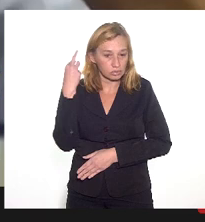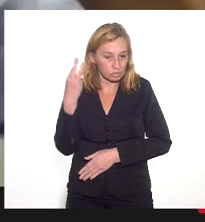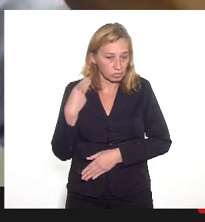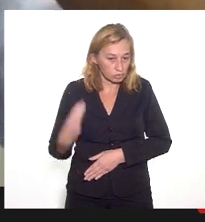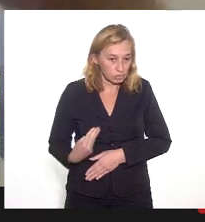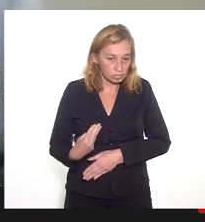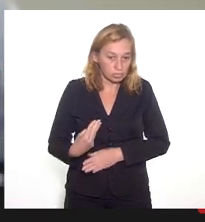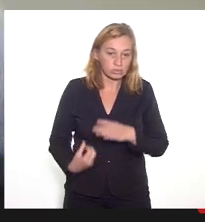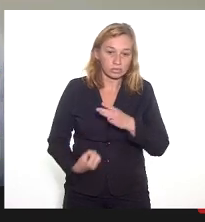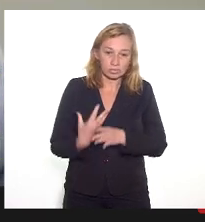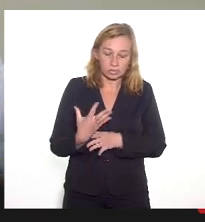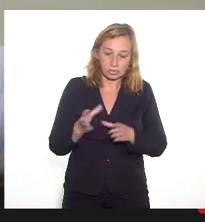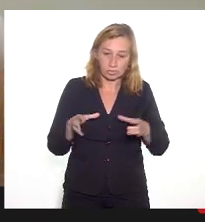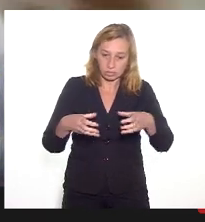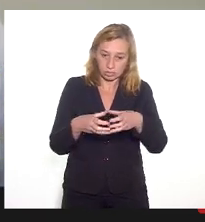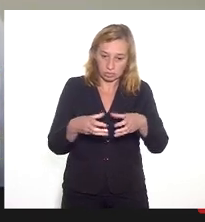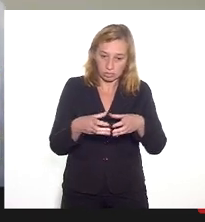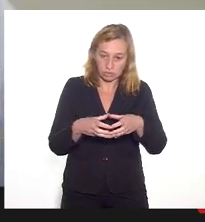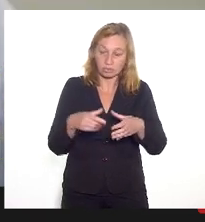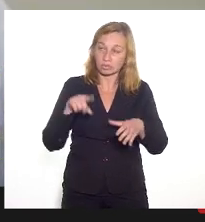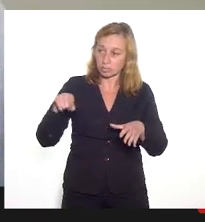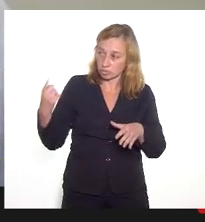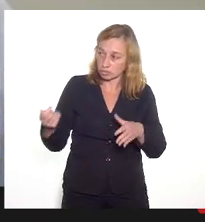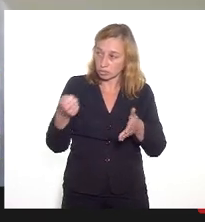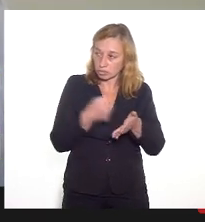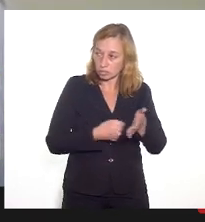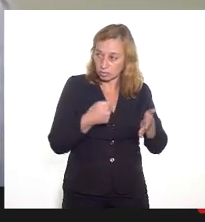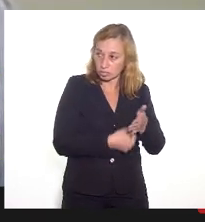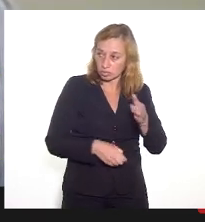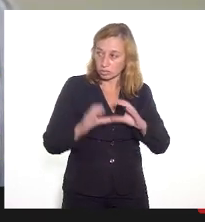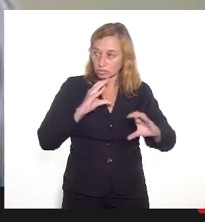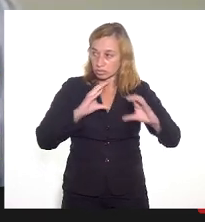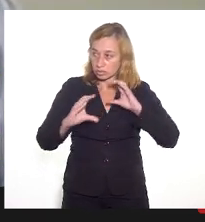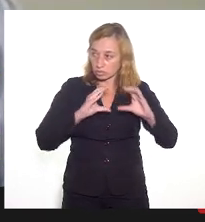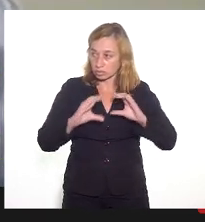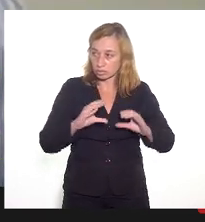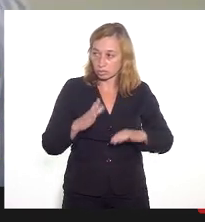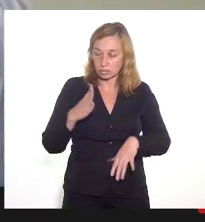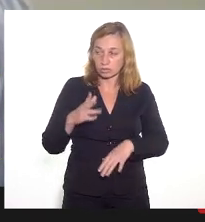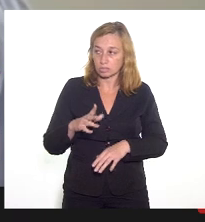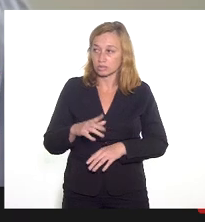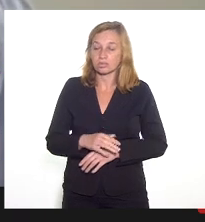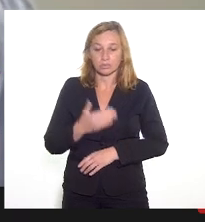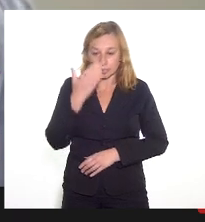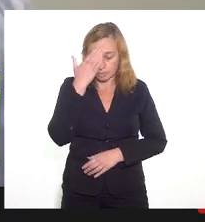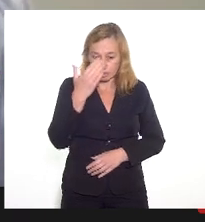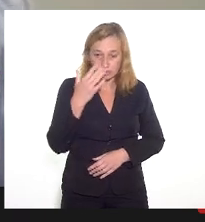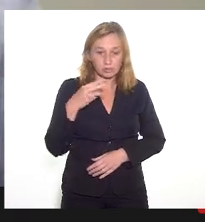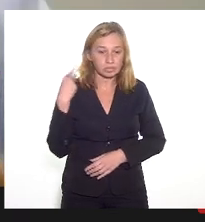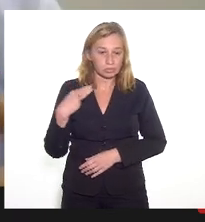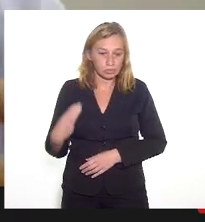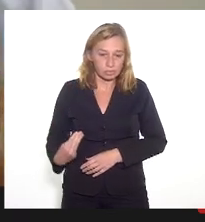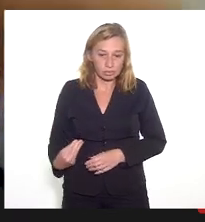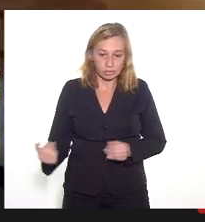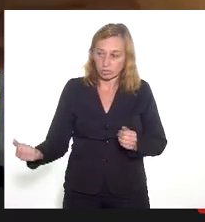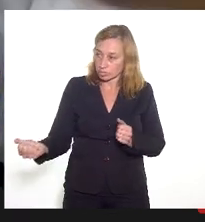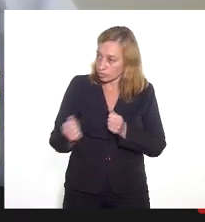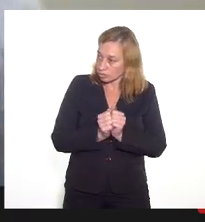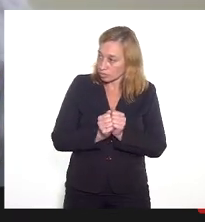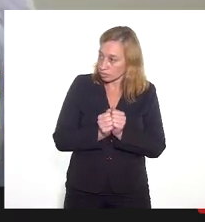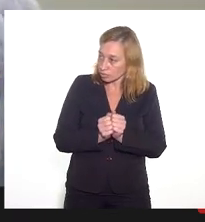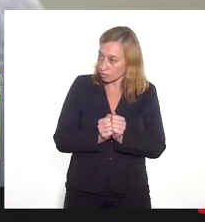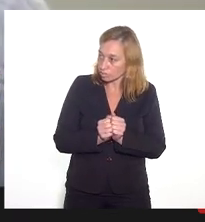também fundadora dessa frente, outra lutadora no campo da comunicação popular. Obrigado, Mônica, sua parceria conosco em